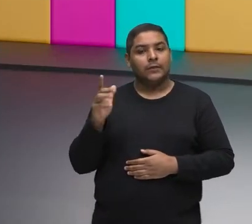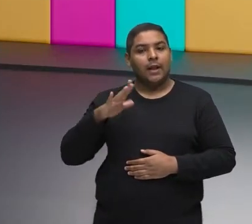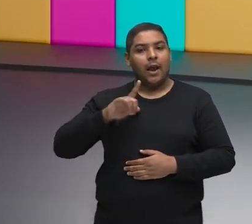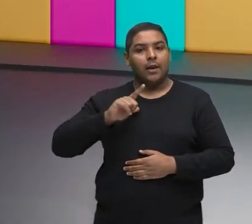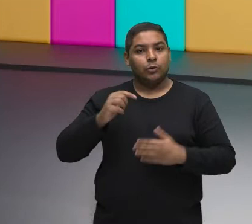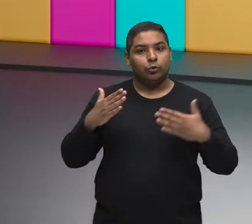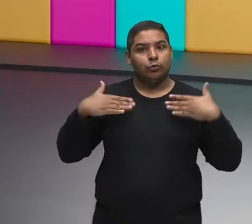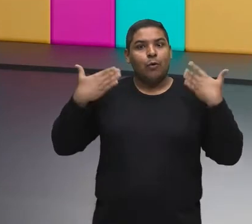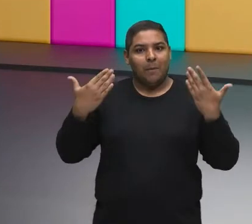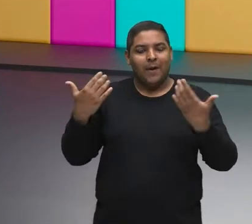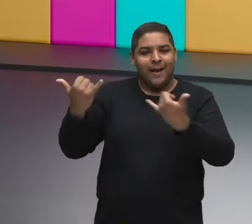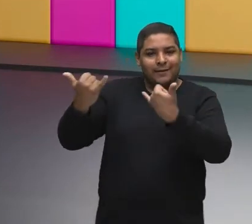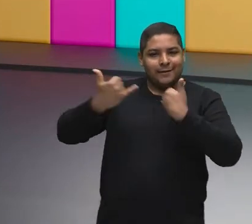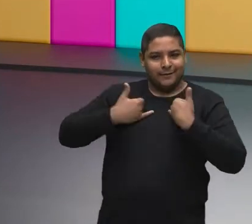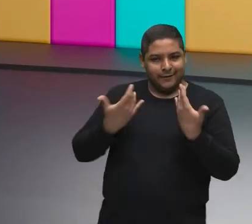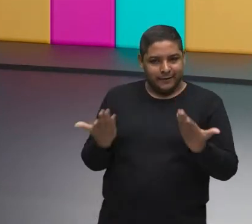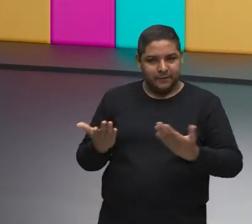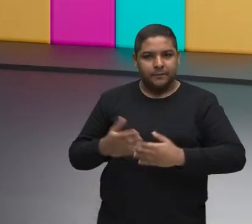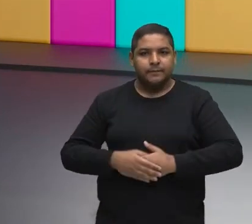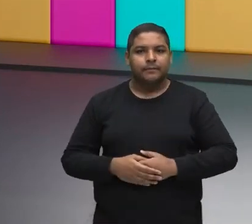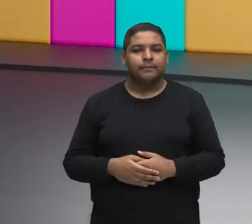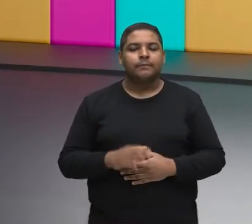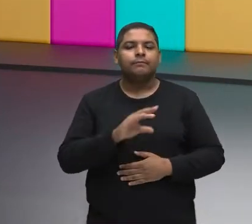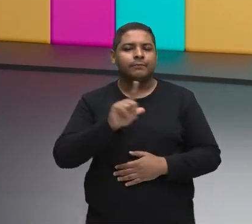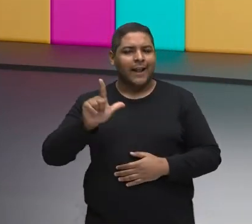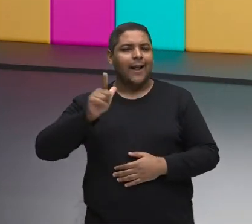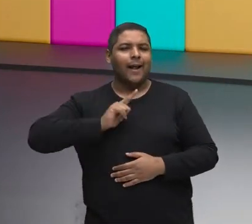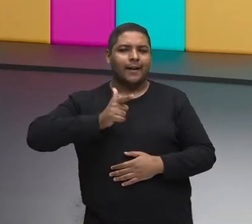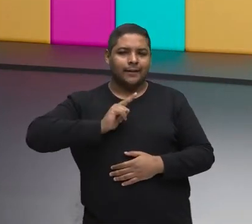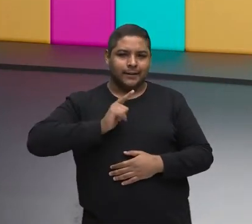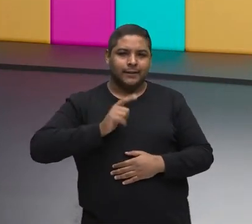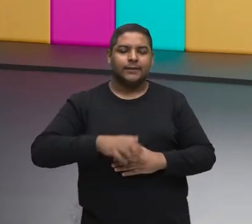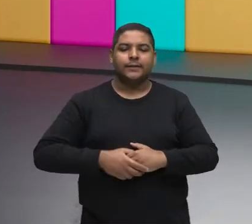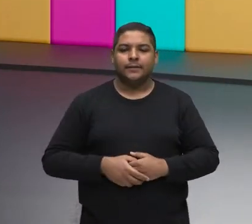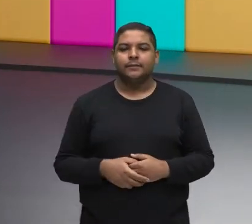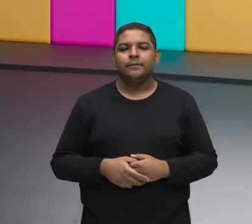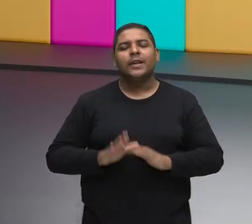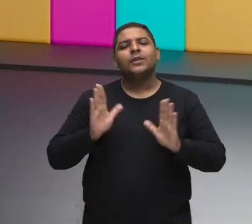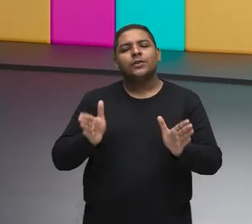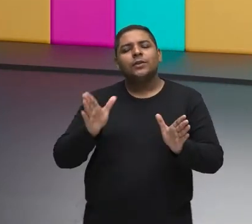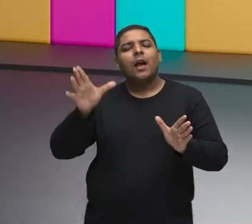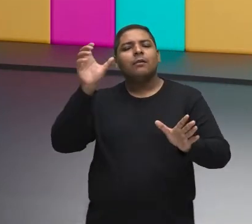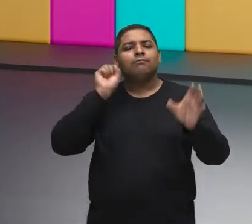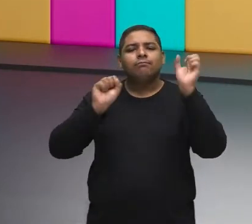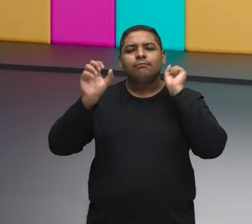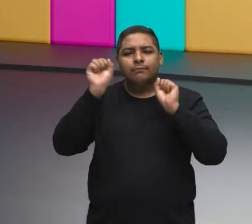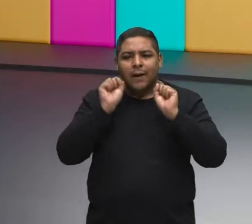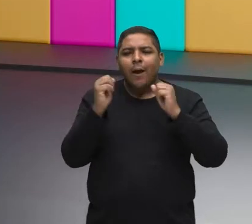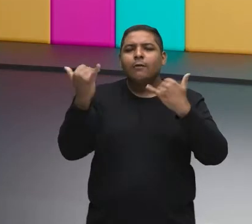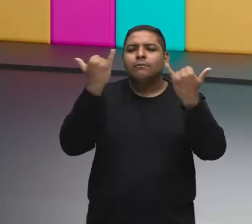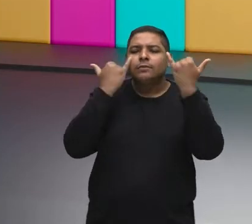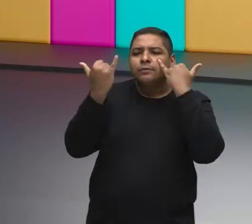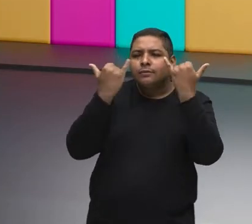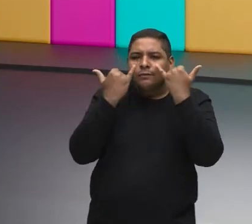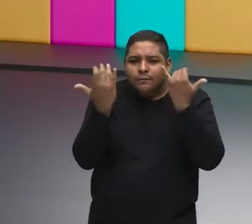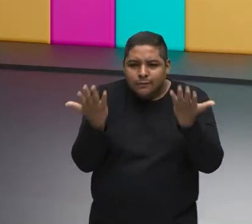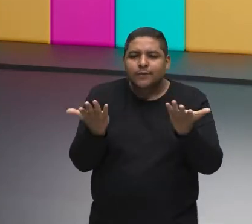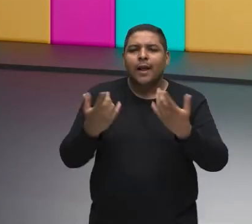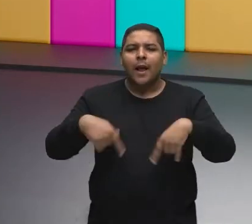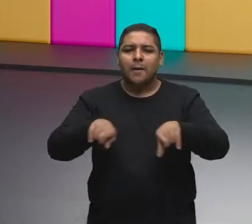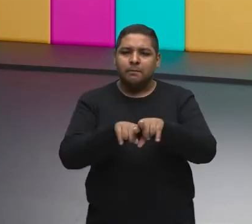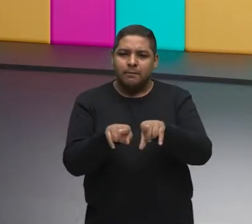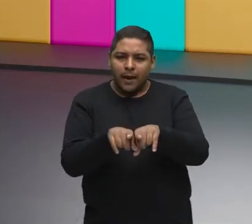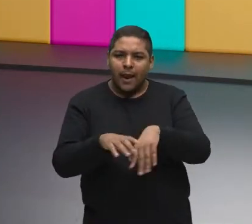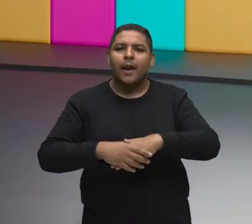lá, Naj? Claro, tenho sim. Como a gente já ouviu, né, todos esses profissionais, a gente não podia deixar de